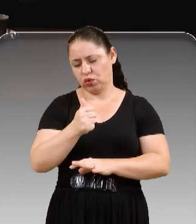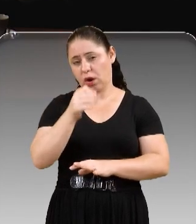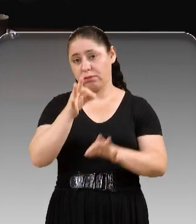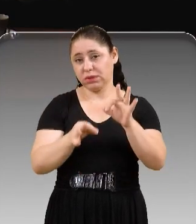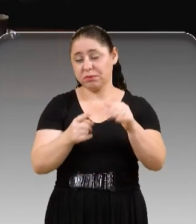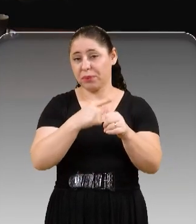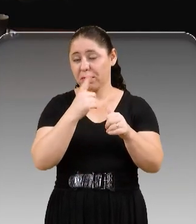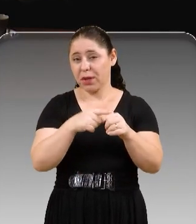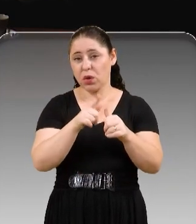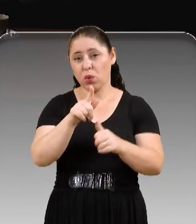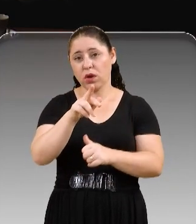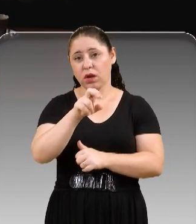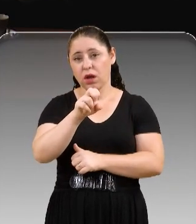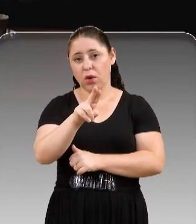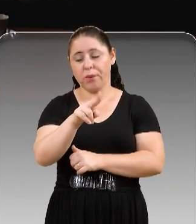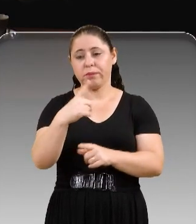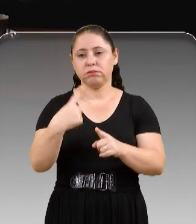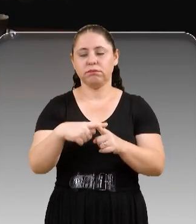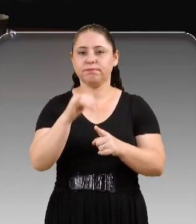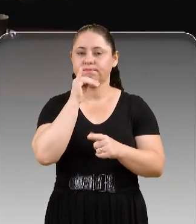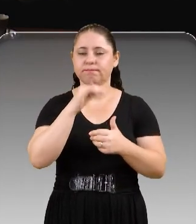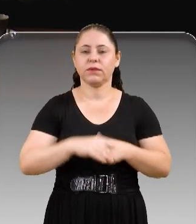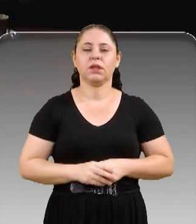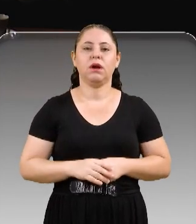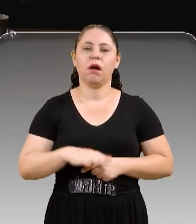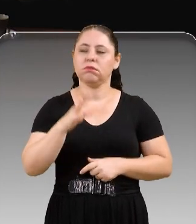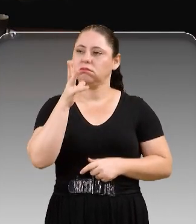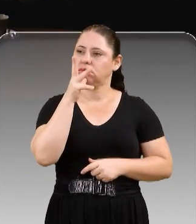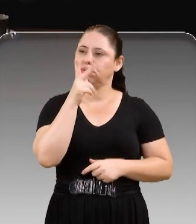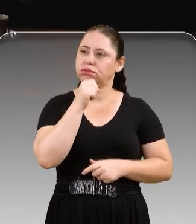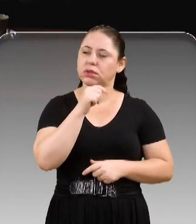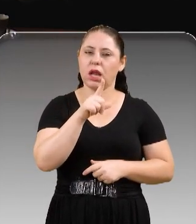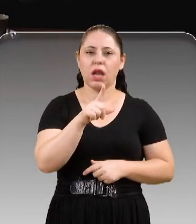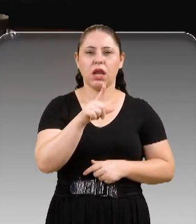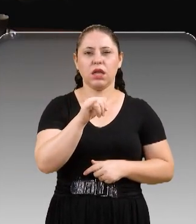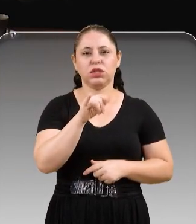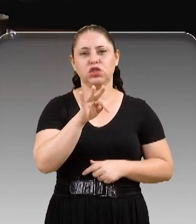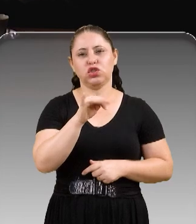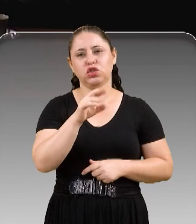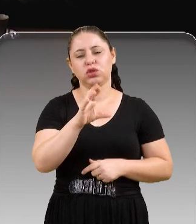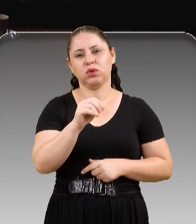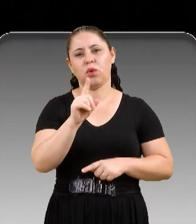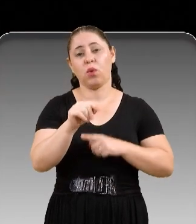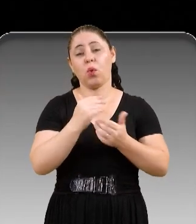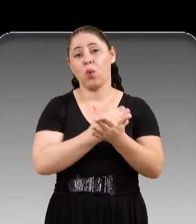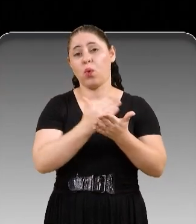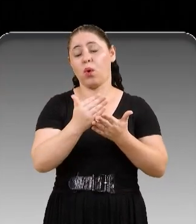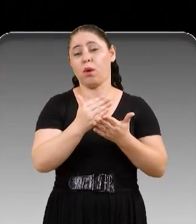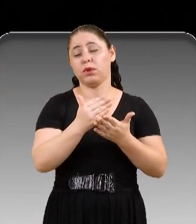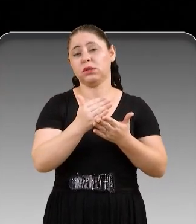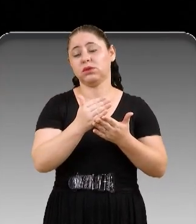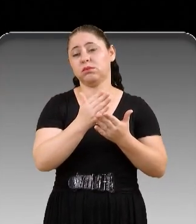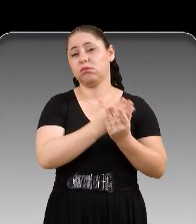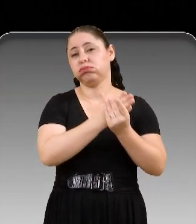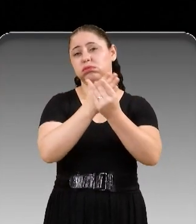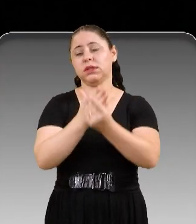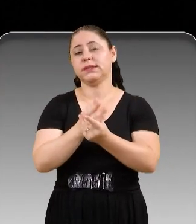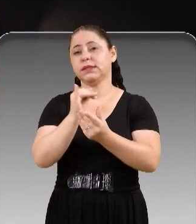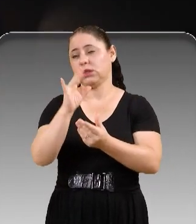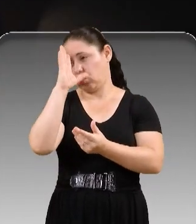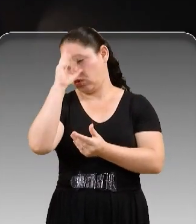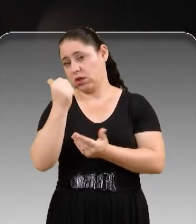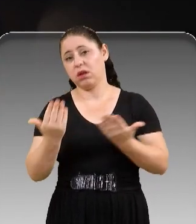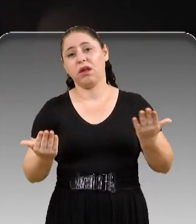da jurisdição em primeiro grau. Até porque essa litigiosidade que existe em primeiro grau, que é onde começa a coisa